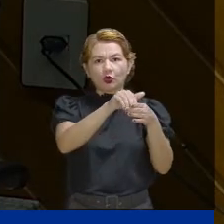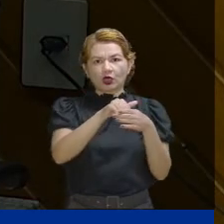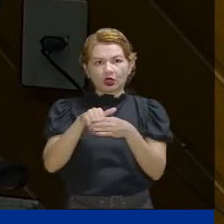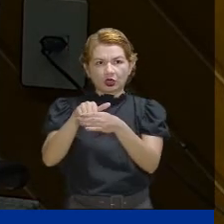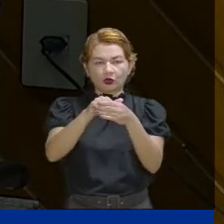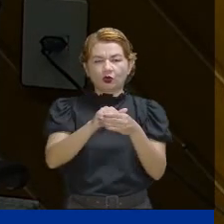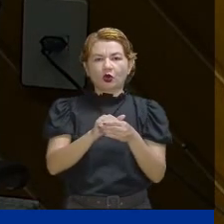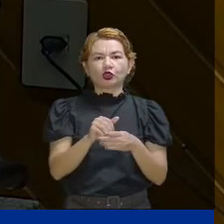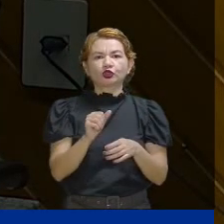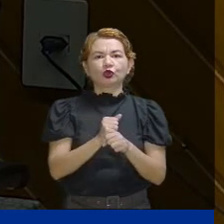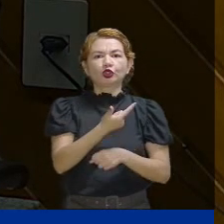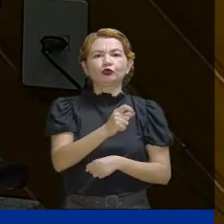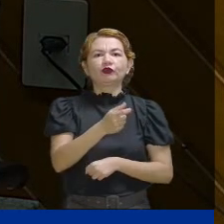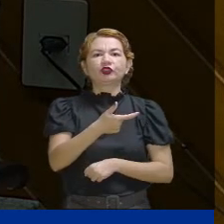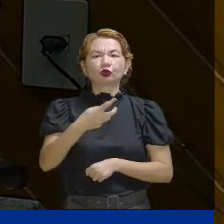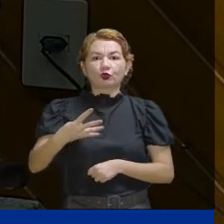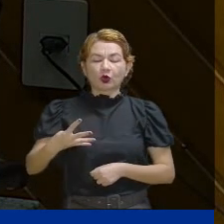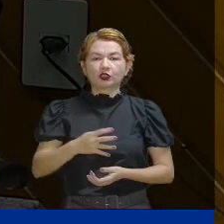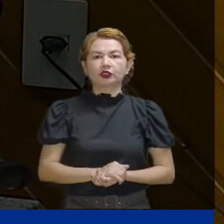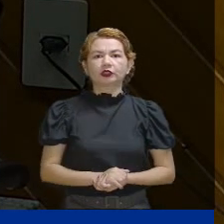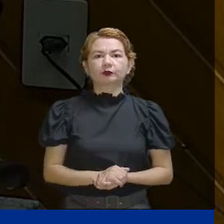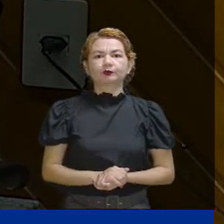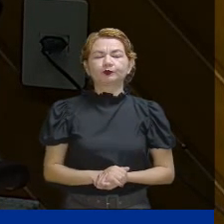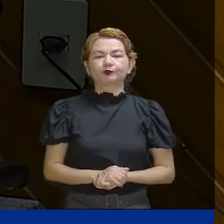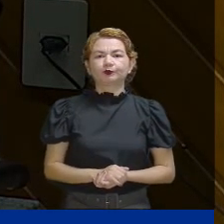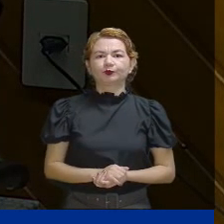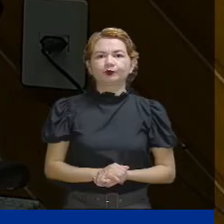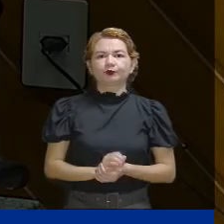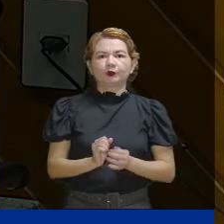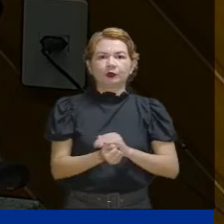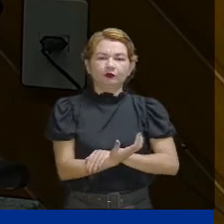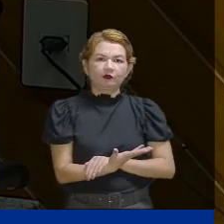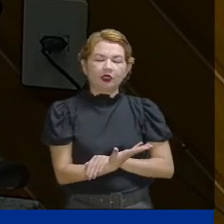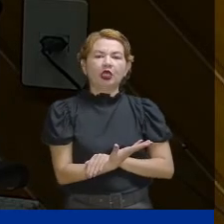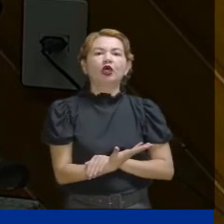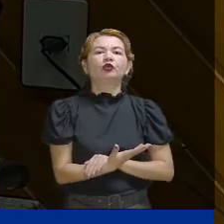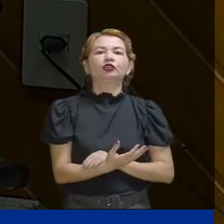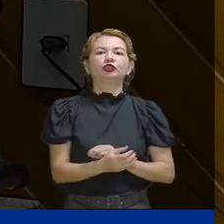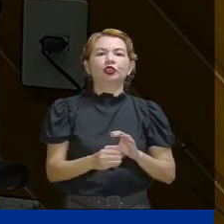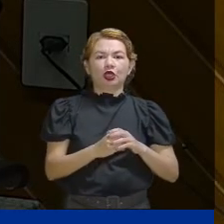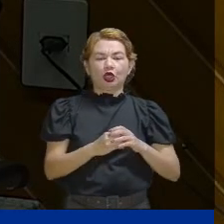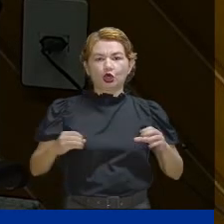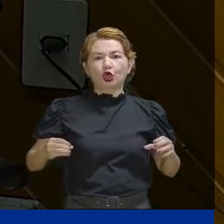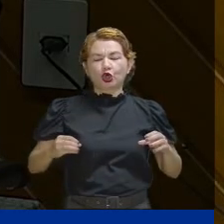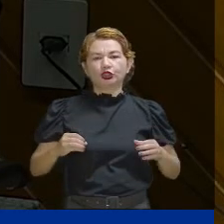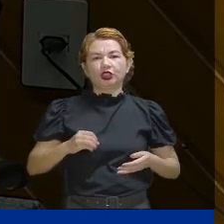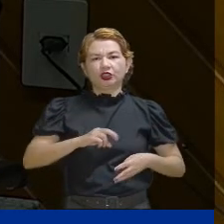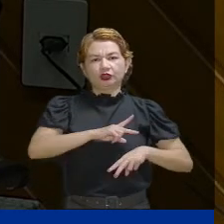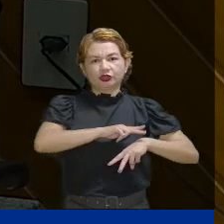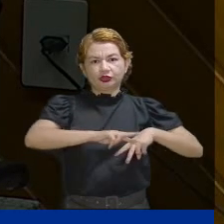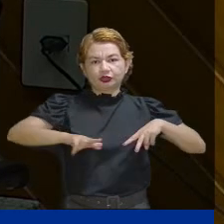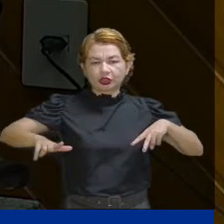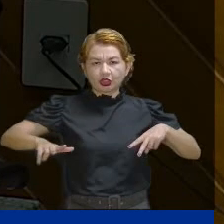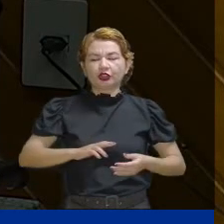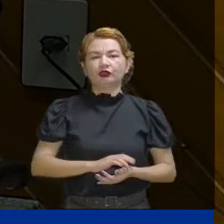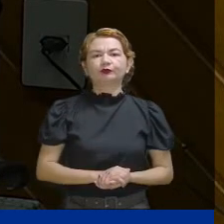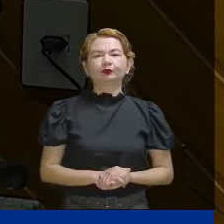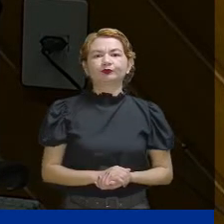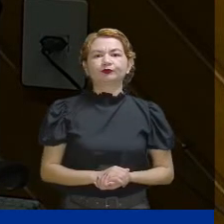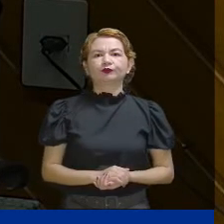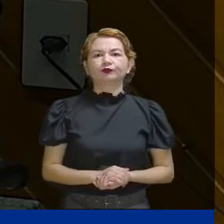8378, âmbito de 2024, e reconheceram a fraude à cota de gênero, decretaram a inelegibilidade